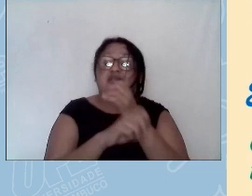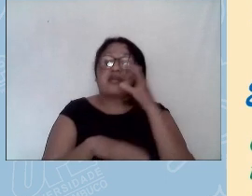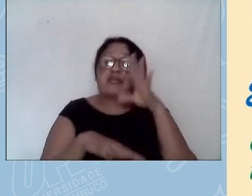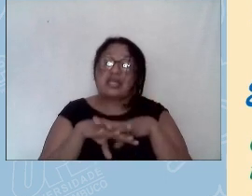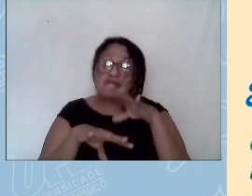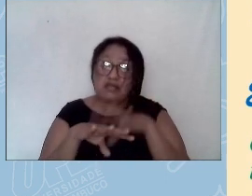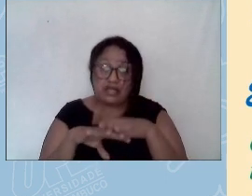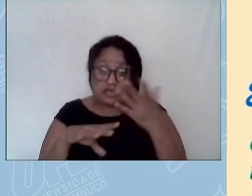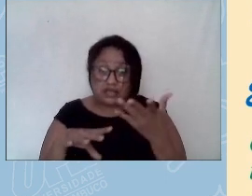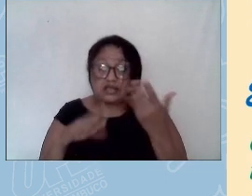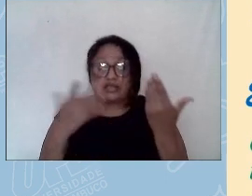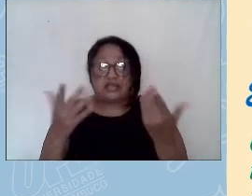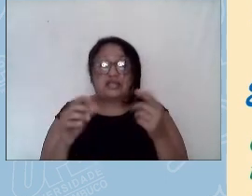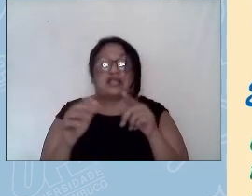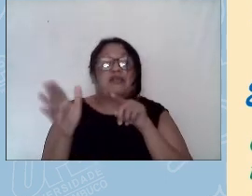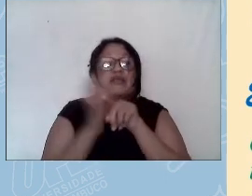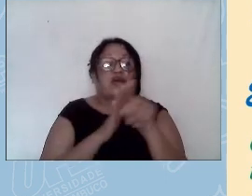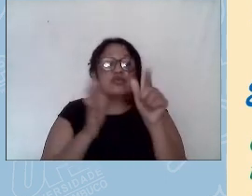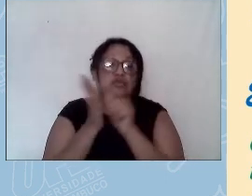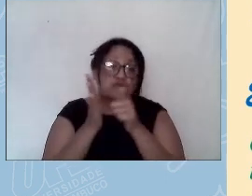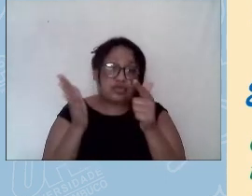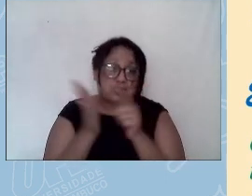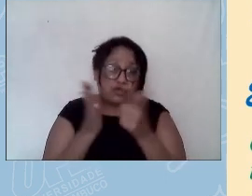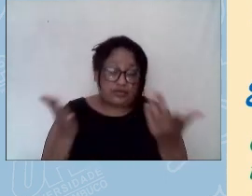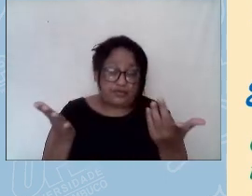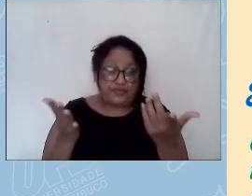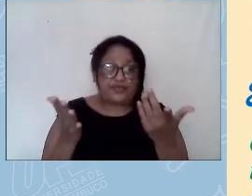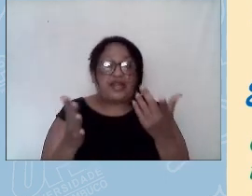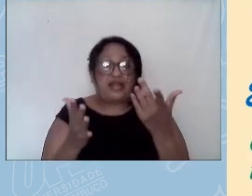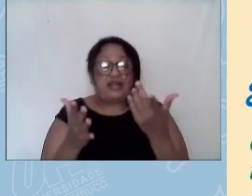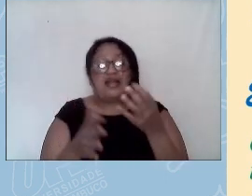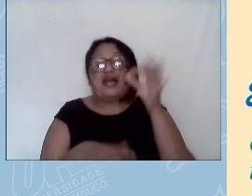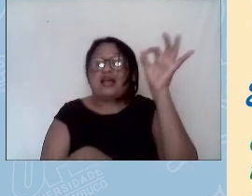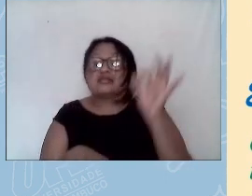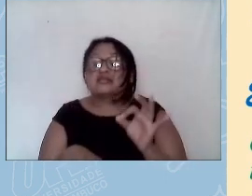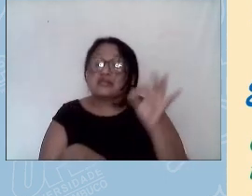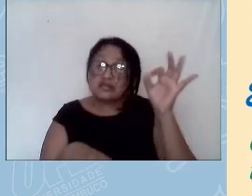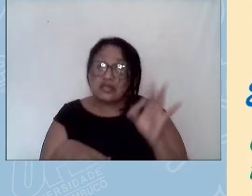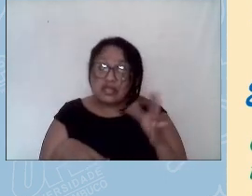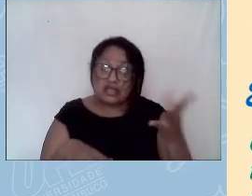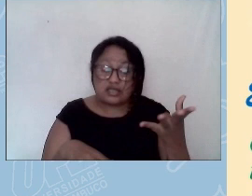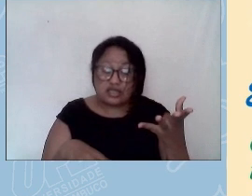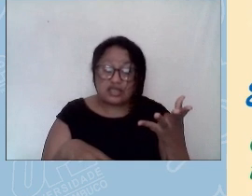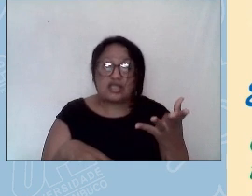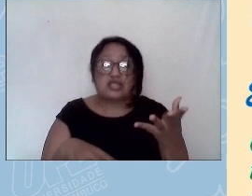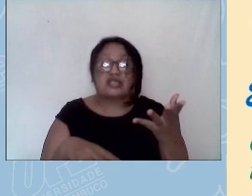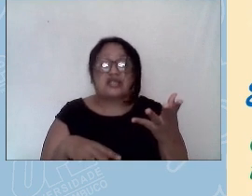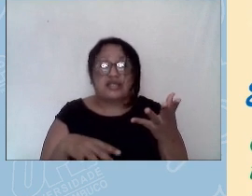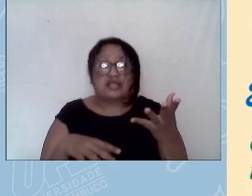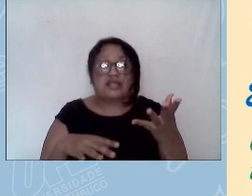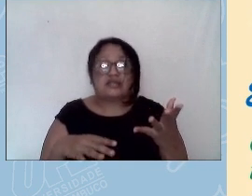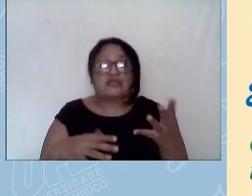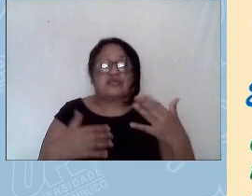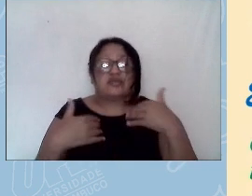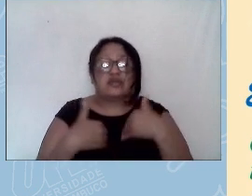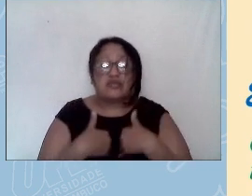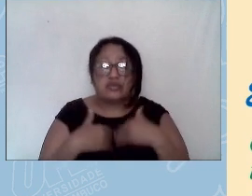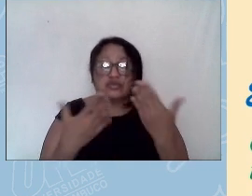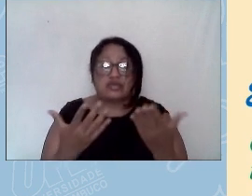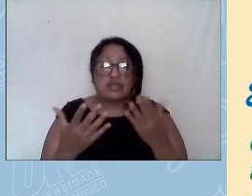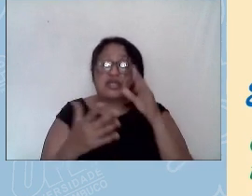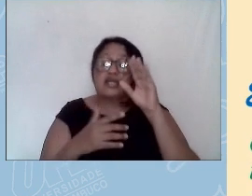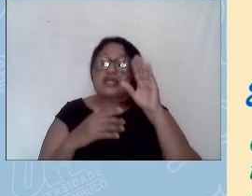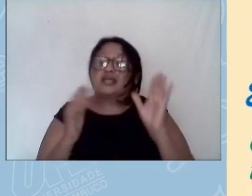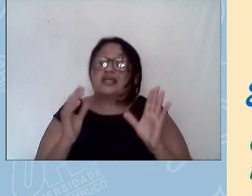do enunciado isto é a taxa de eficácia do imunizante e a quantidade de doses que cada pessoa